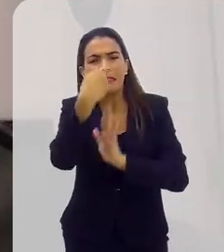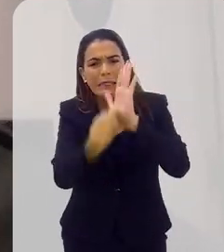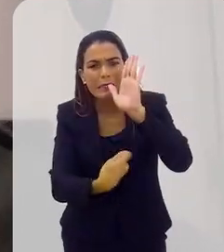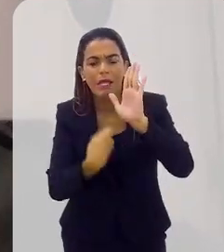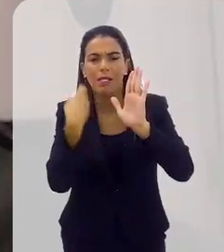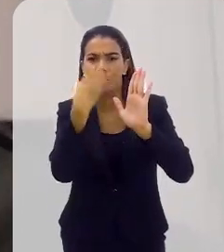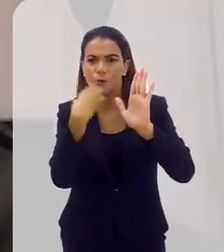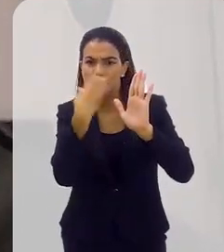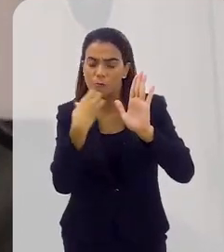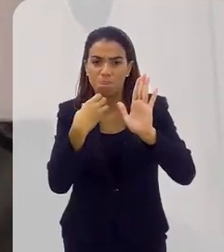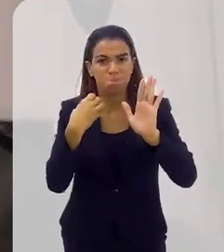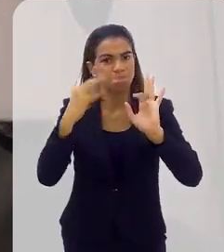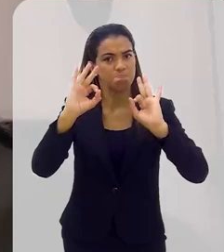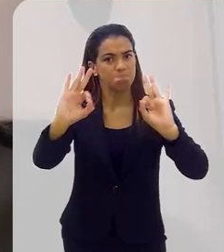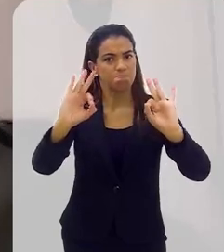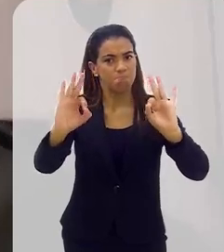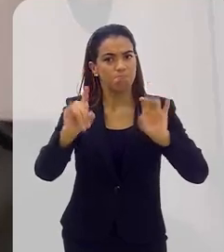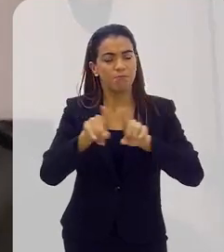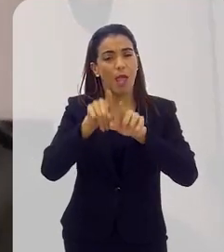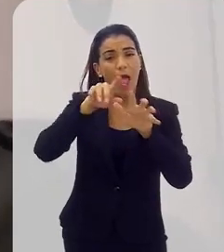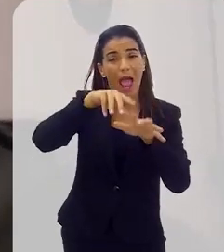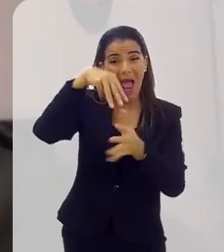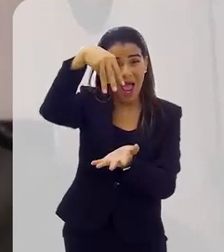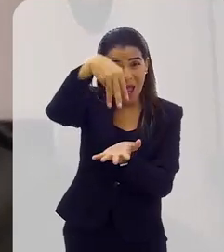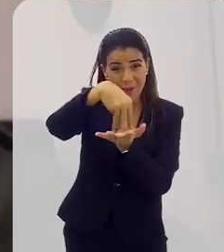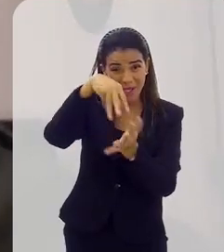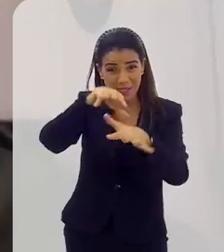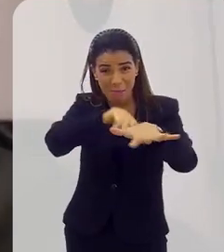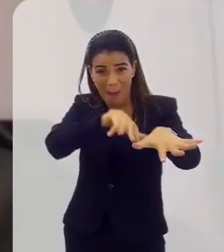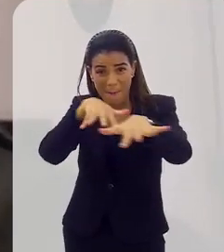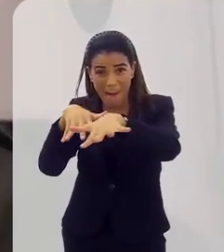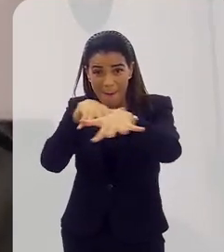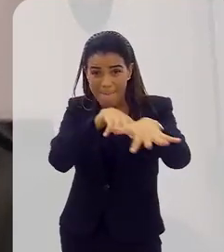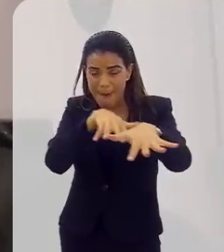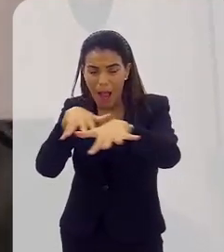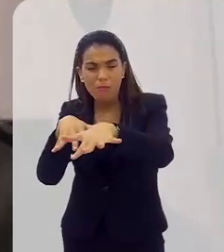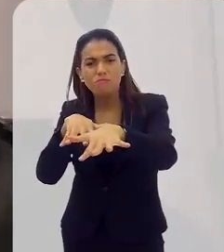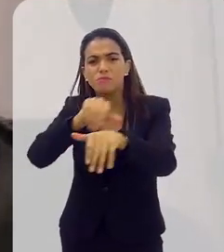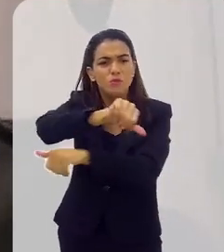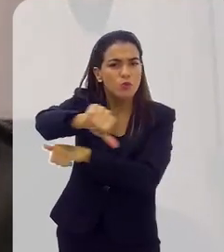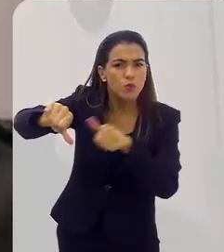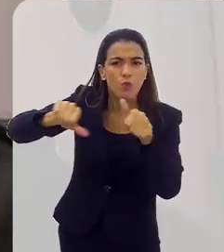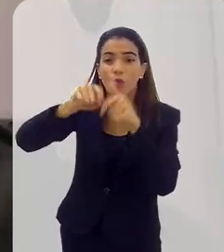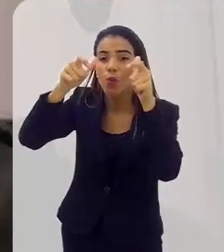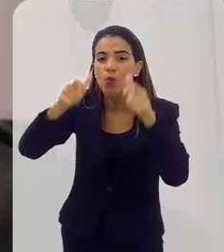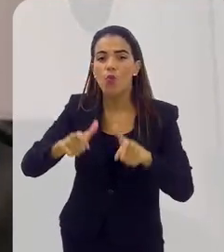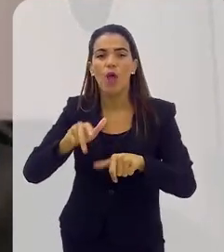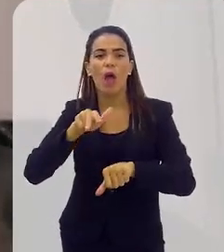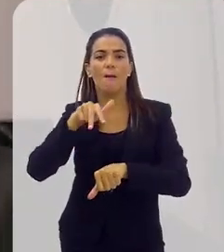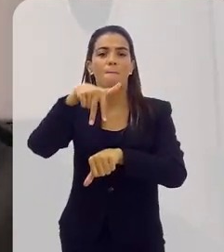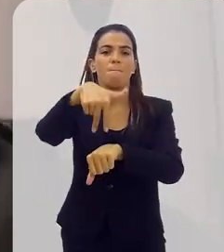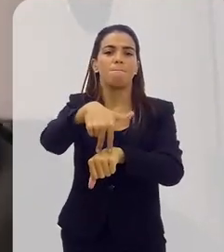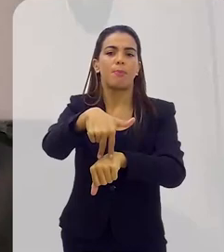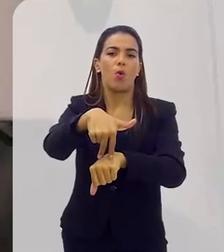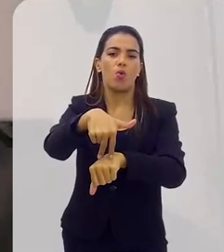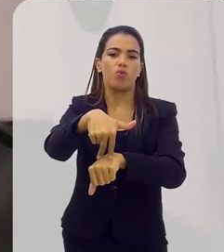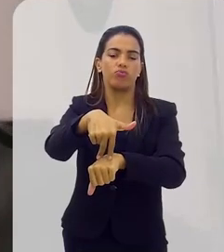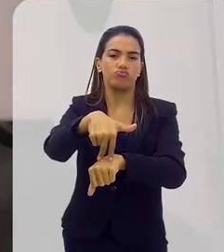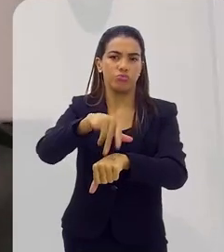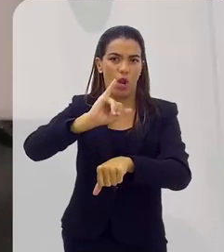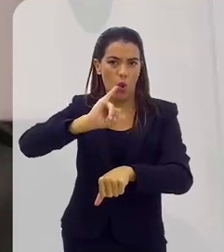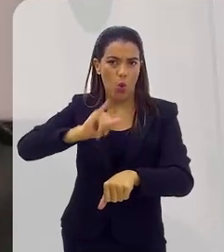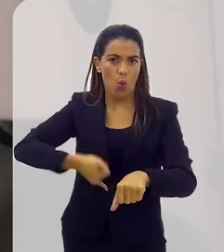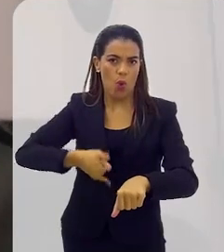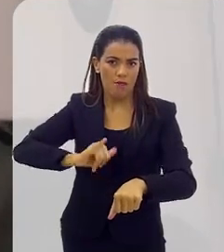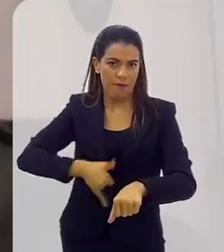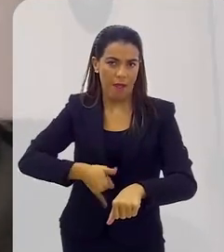Trazendo enredos pertinentes, a Marquês de Sapucaí virou um grande palco, um grande lugar de fala,